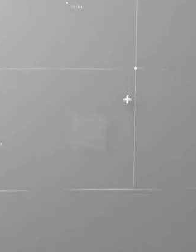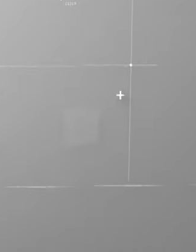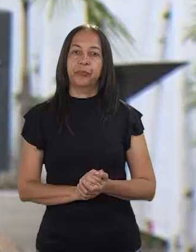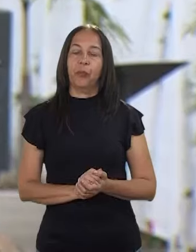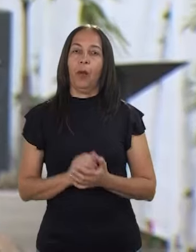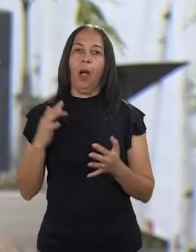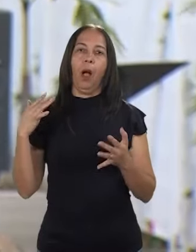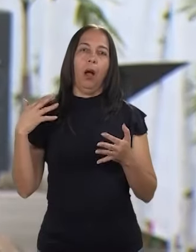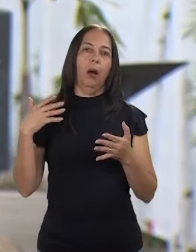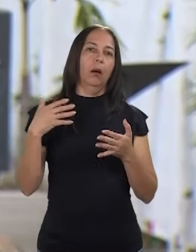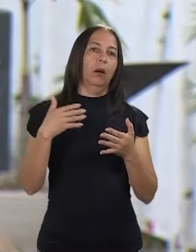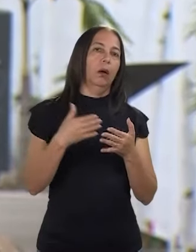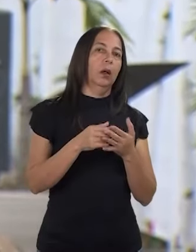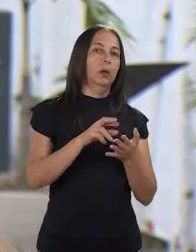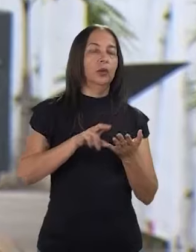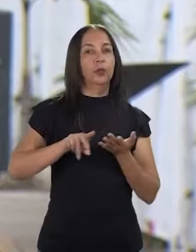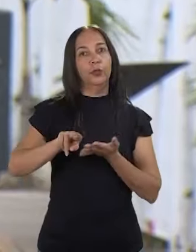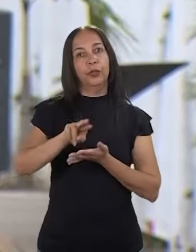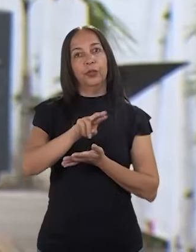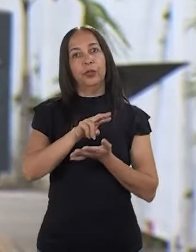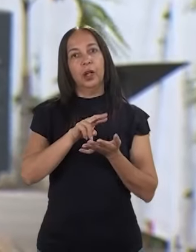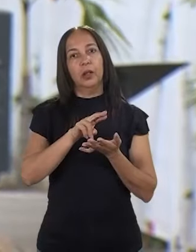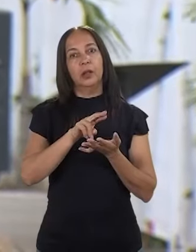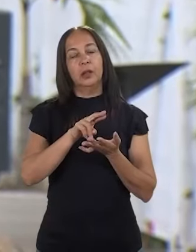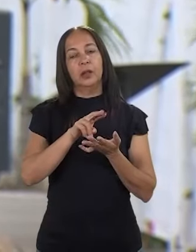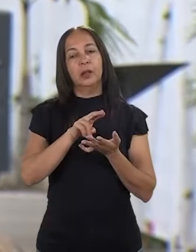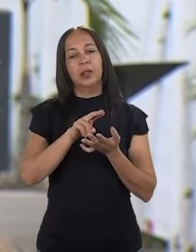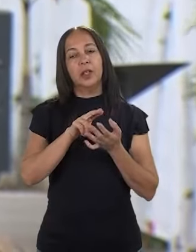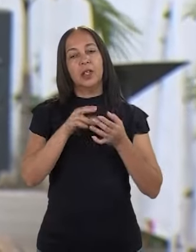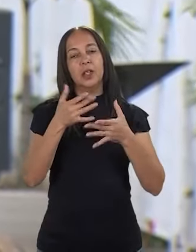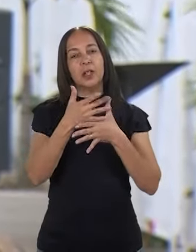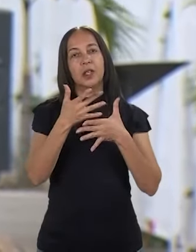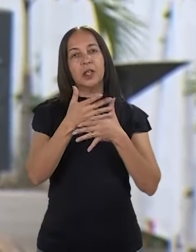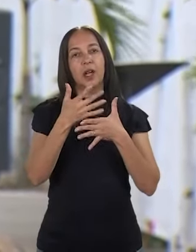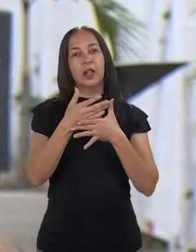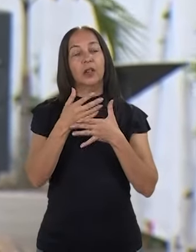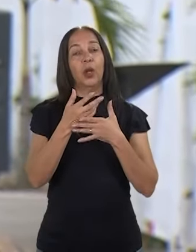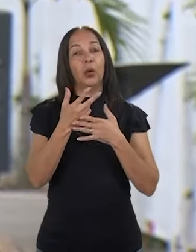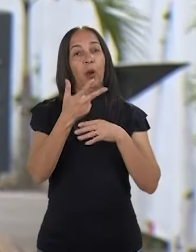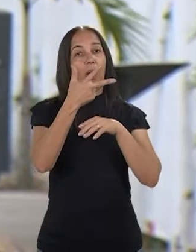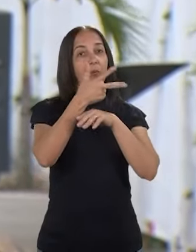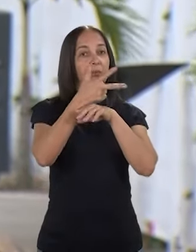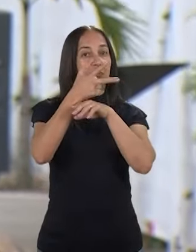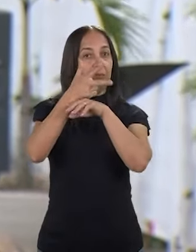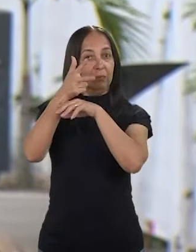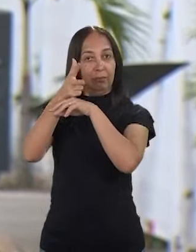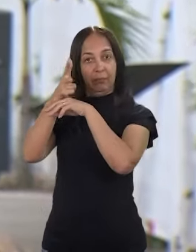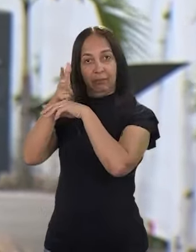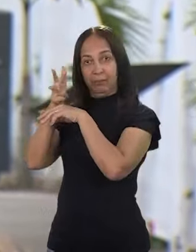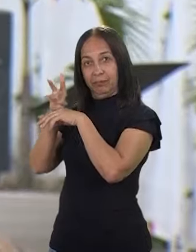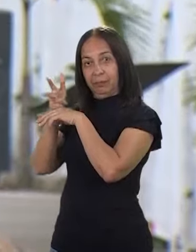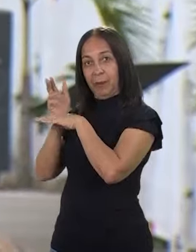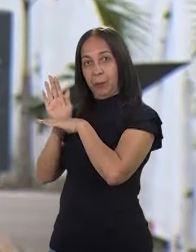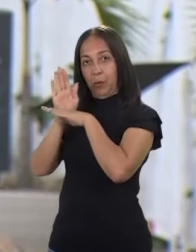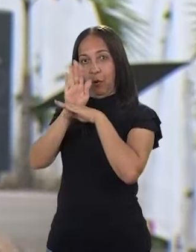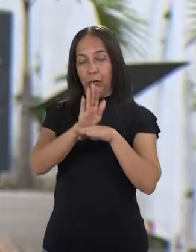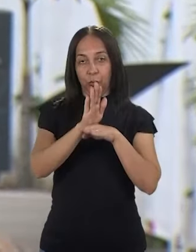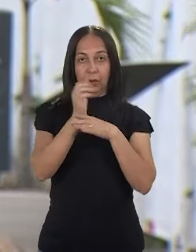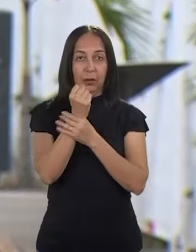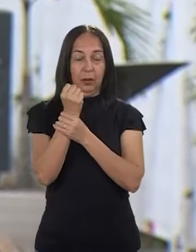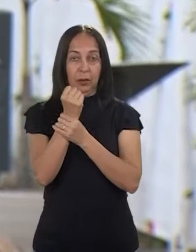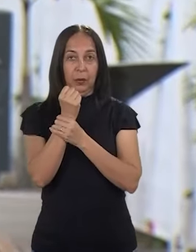Ernesto nos últimos anos diversas cidades TM instalado câmeras ao redor dos seus espaços públicos com a justificativa de que